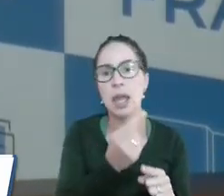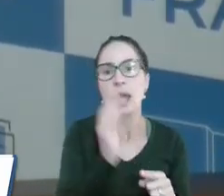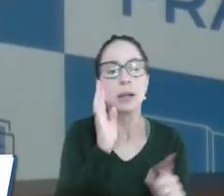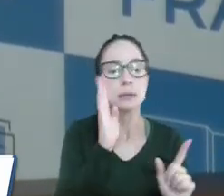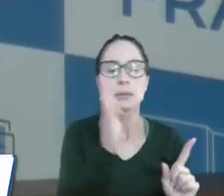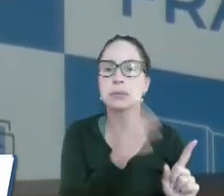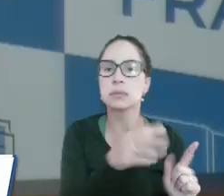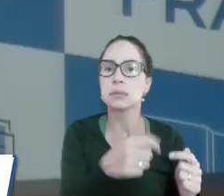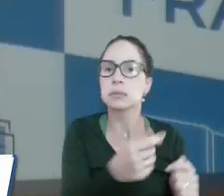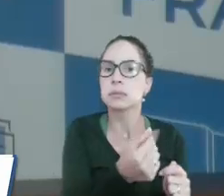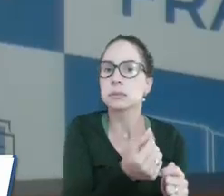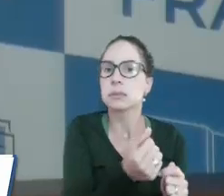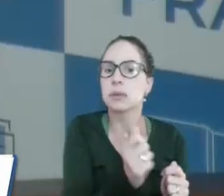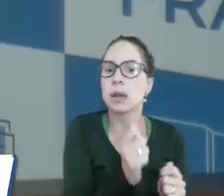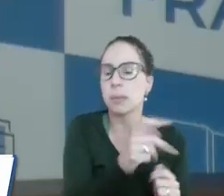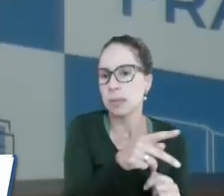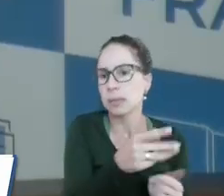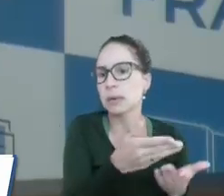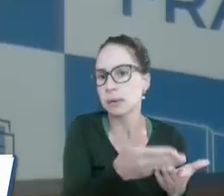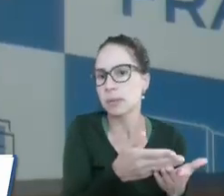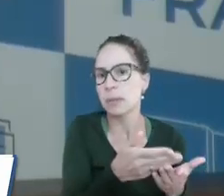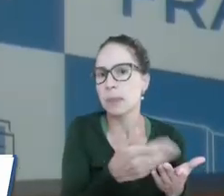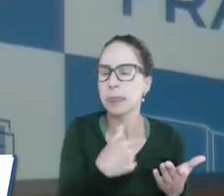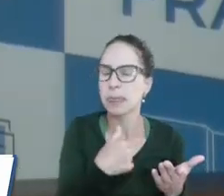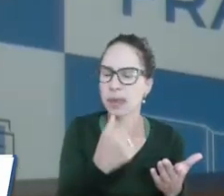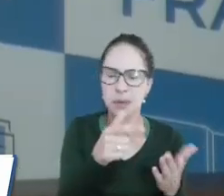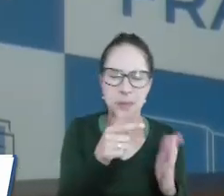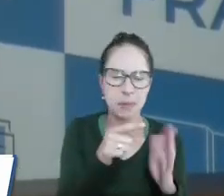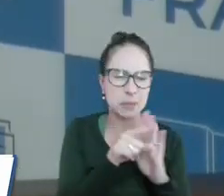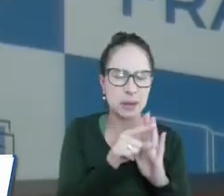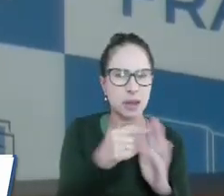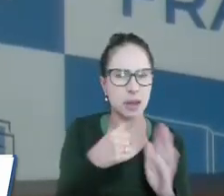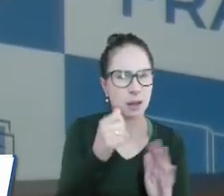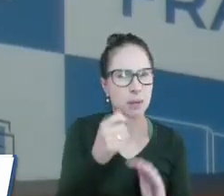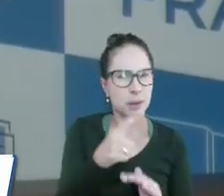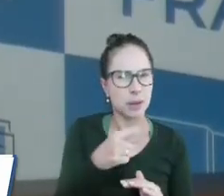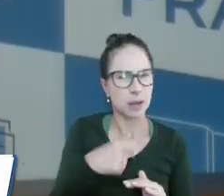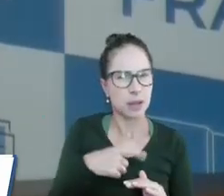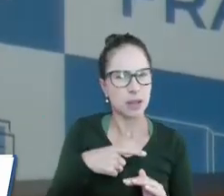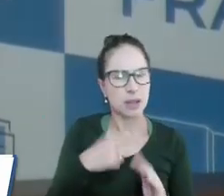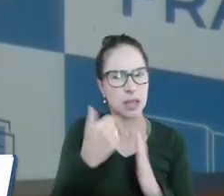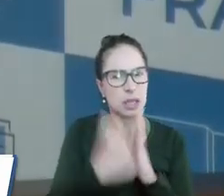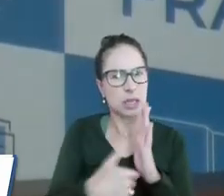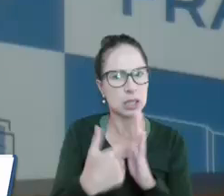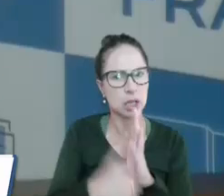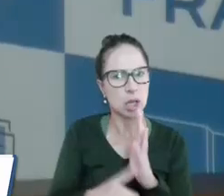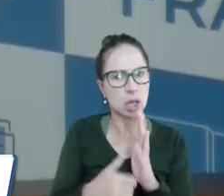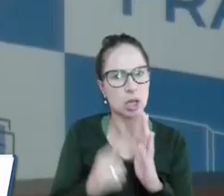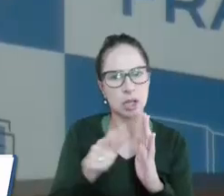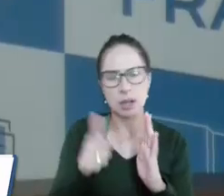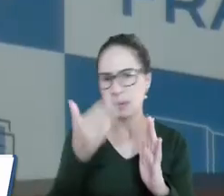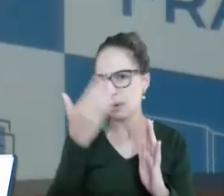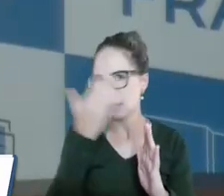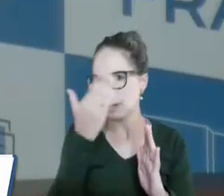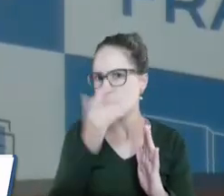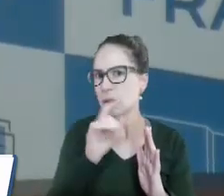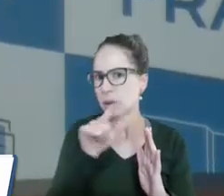que é o aposentado. Eu até fiquei de verificar na minha aposentadoria se tem algum desconto indevido, eu acabei não vendo, mas vou